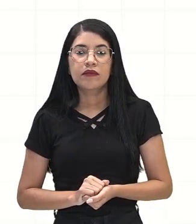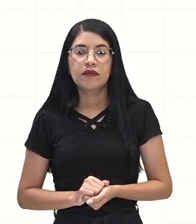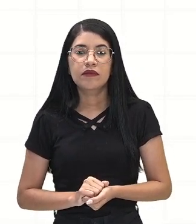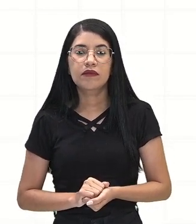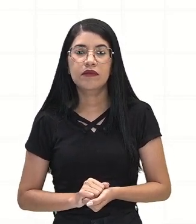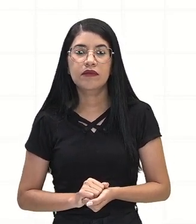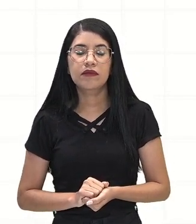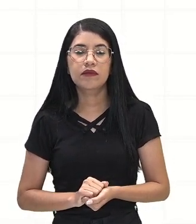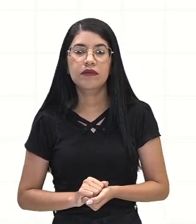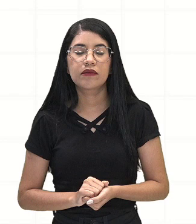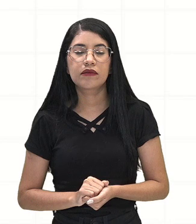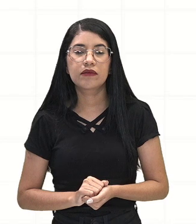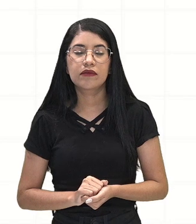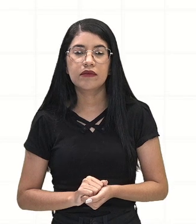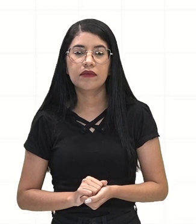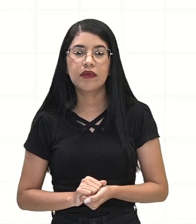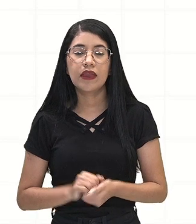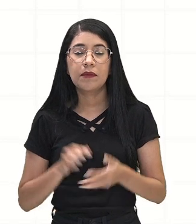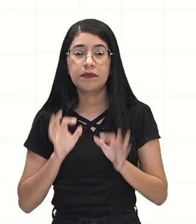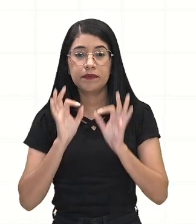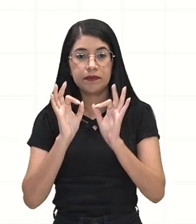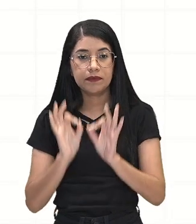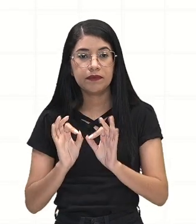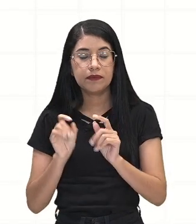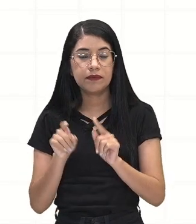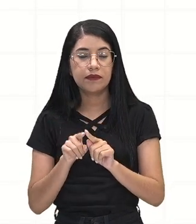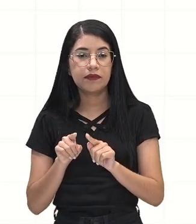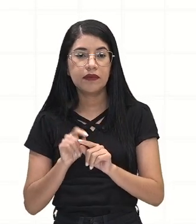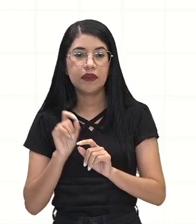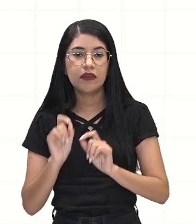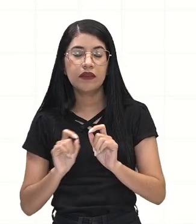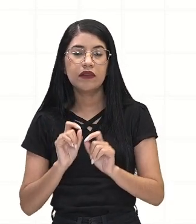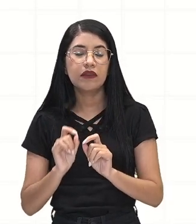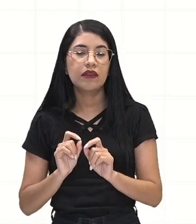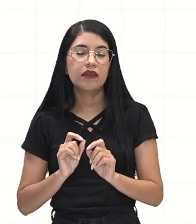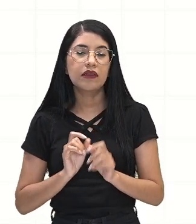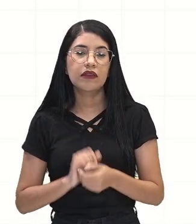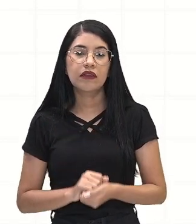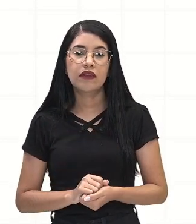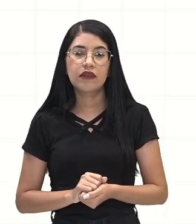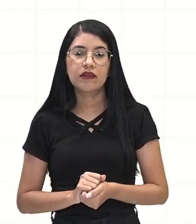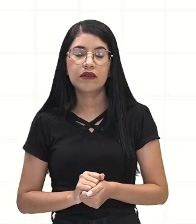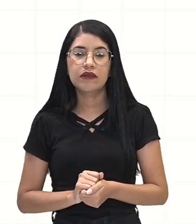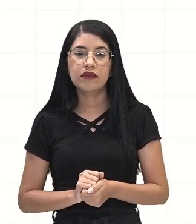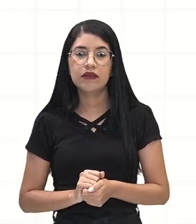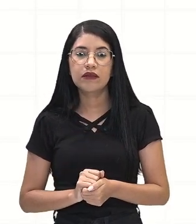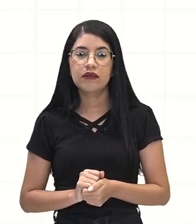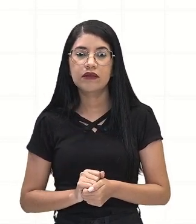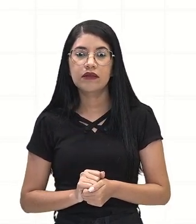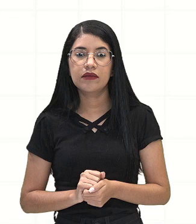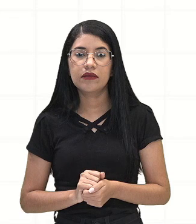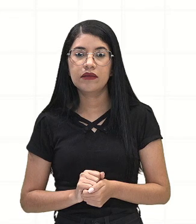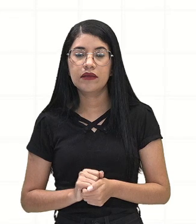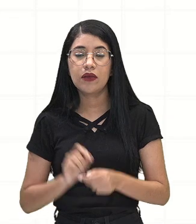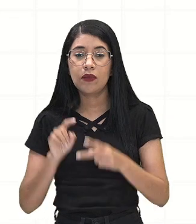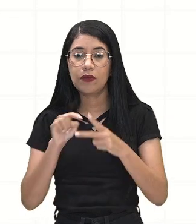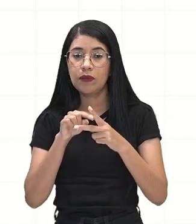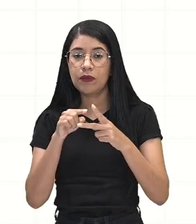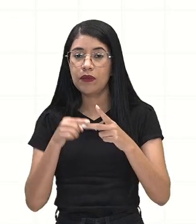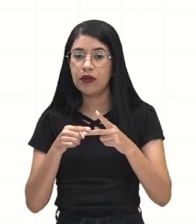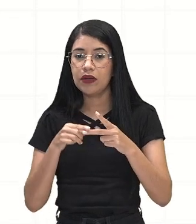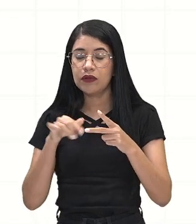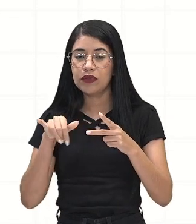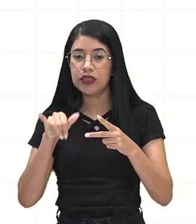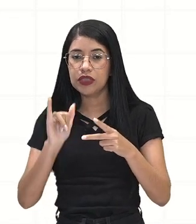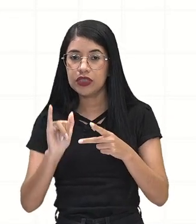130 graus. Ó, observem aqui o seguinte, que o ângulo x e